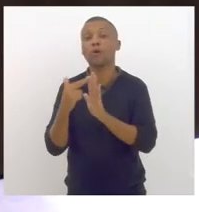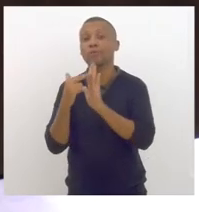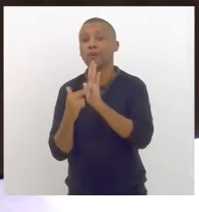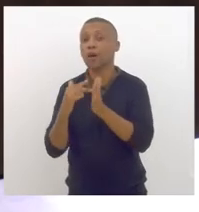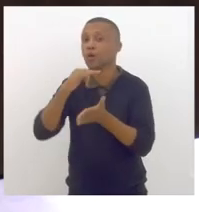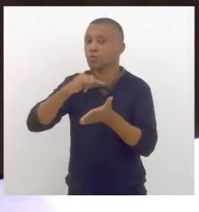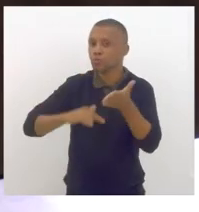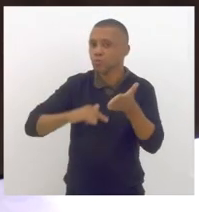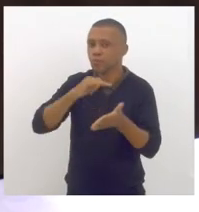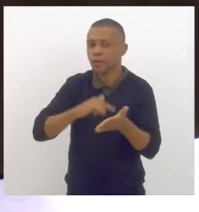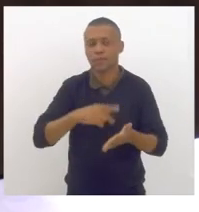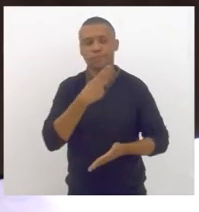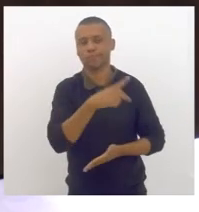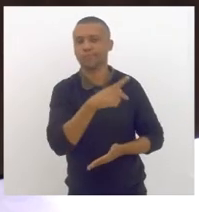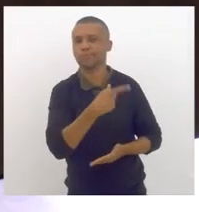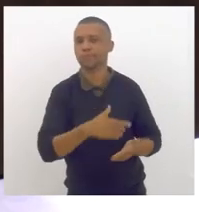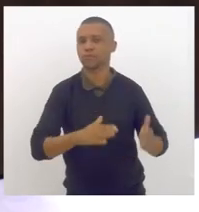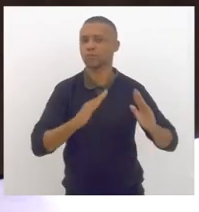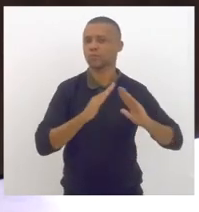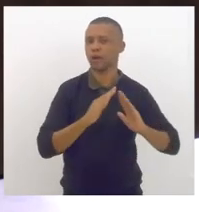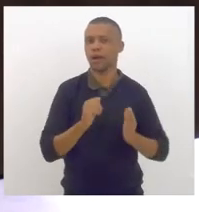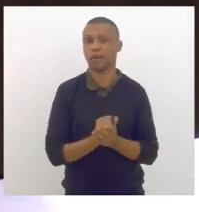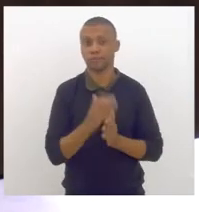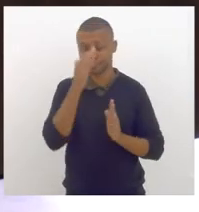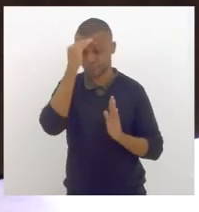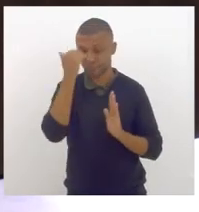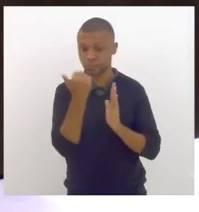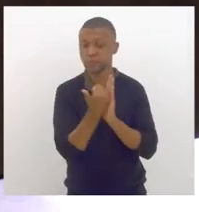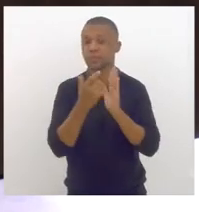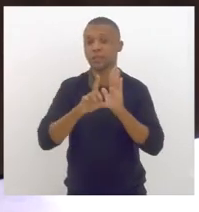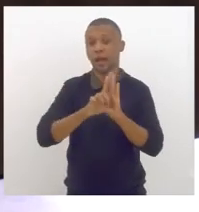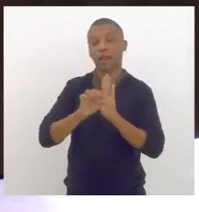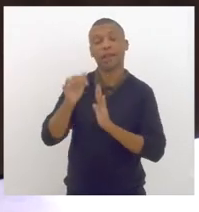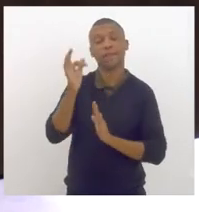seu domicílio, nos termos do disposto na Lei Federal